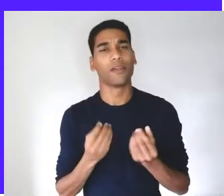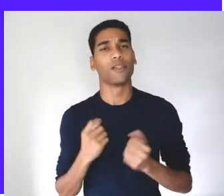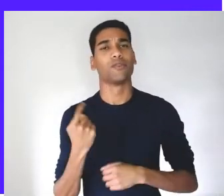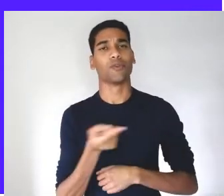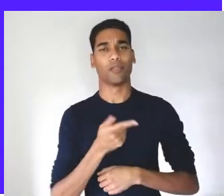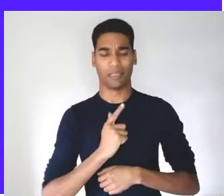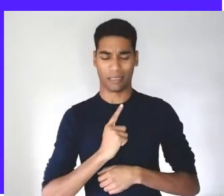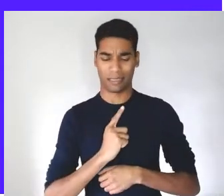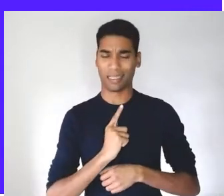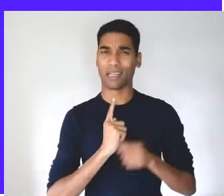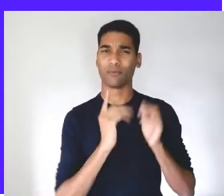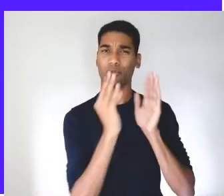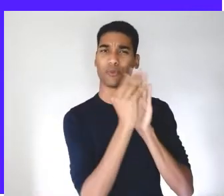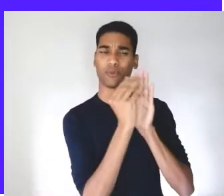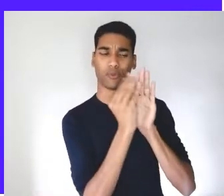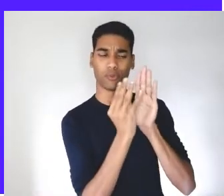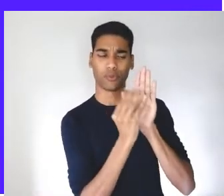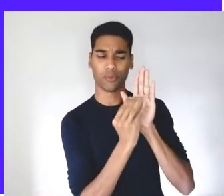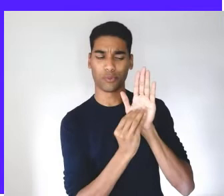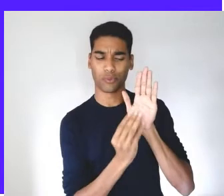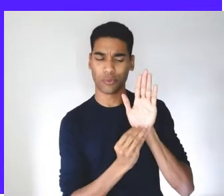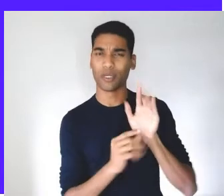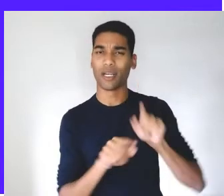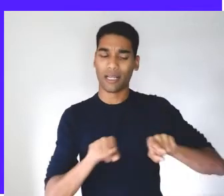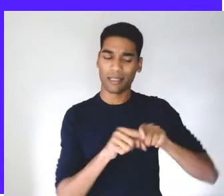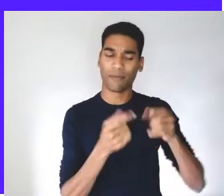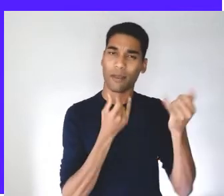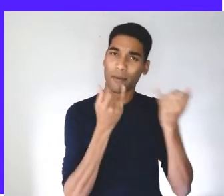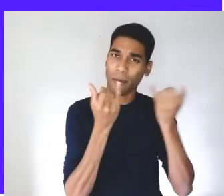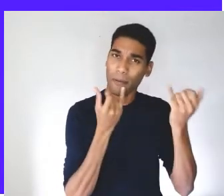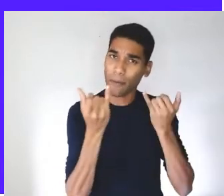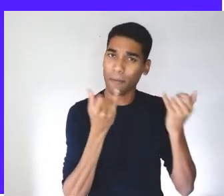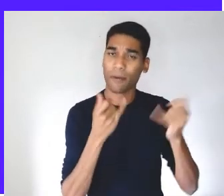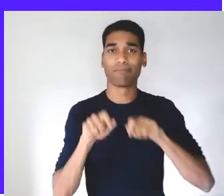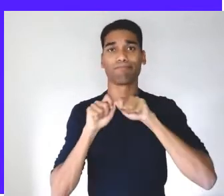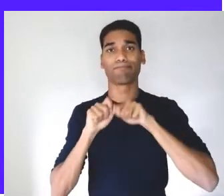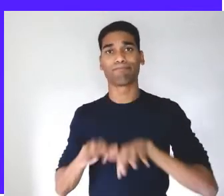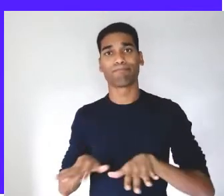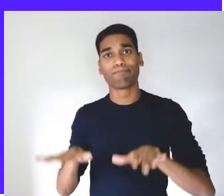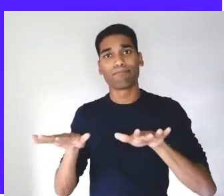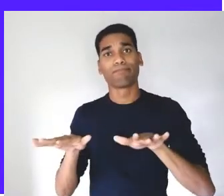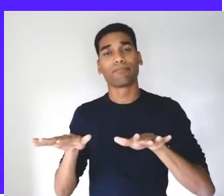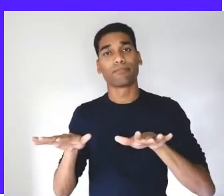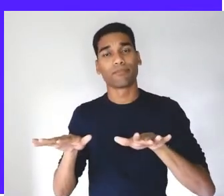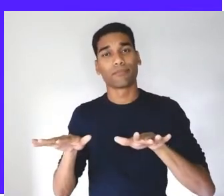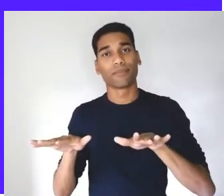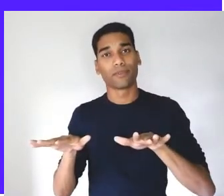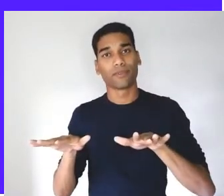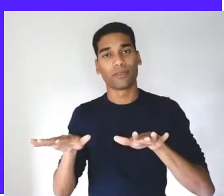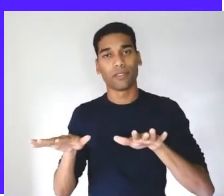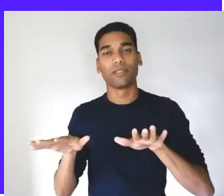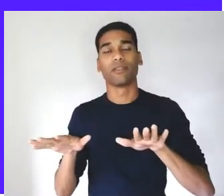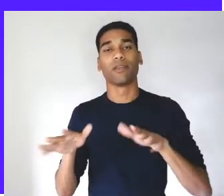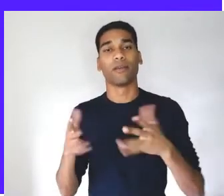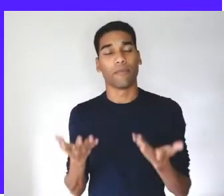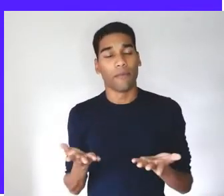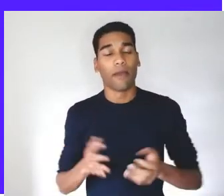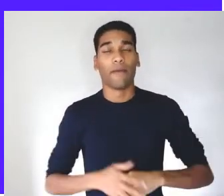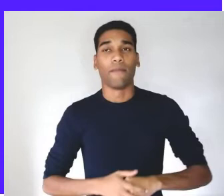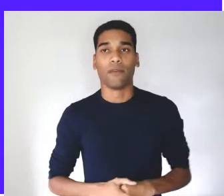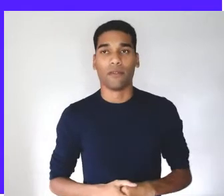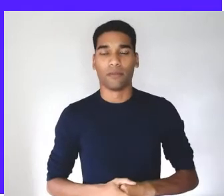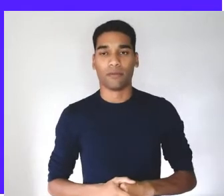dados repercutidos ou pautando outras mídias. E não é assim, de uma forma